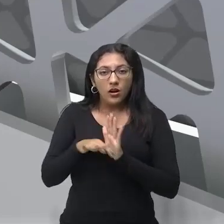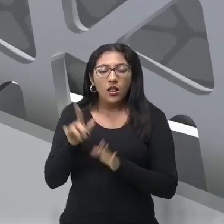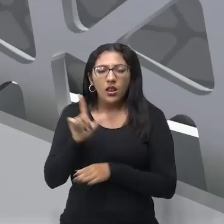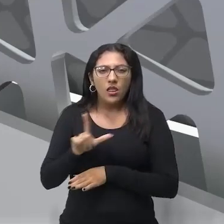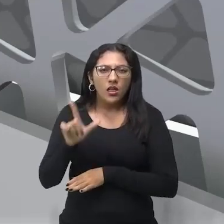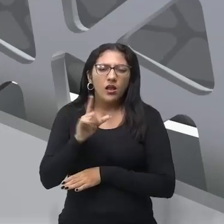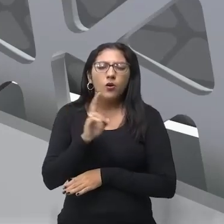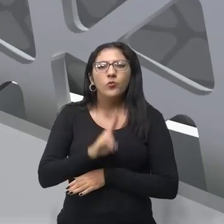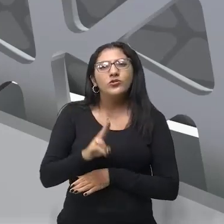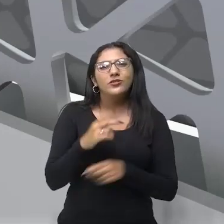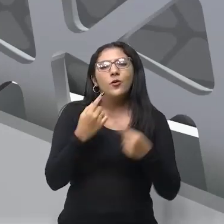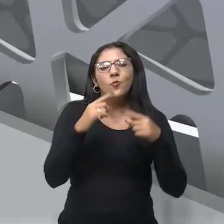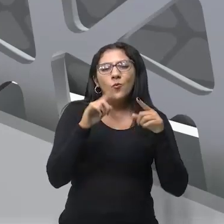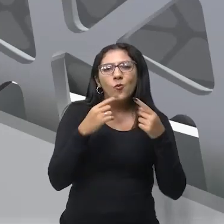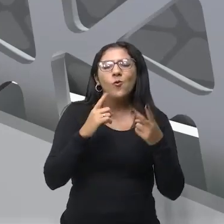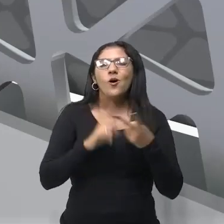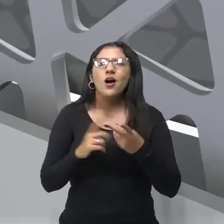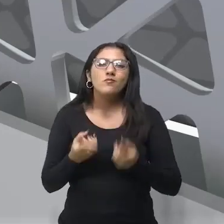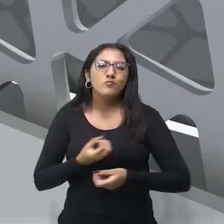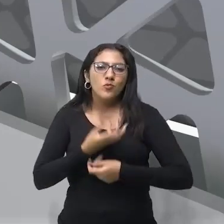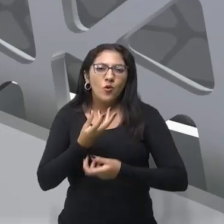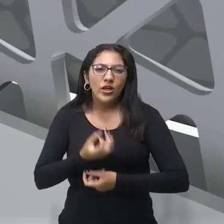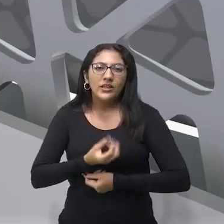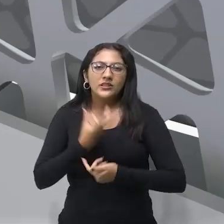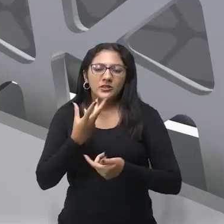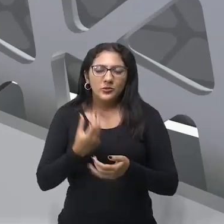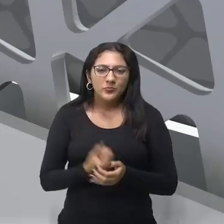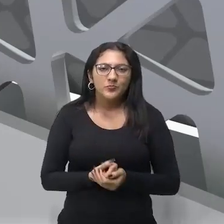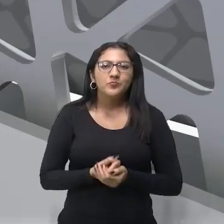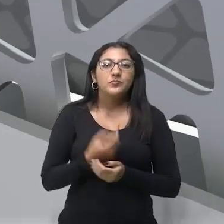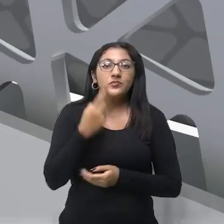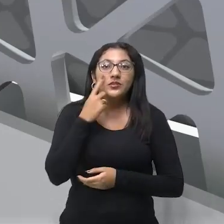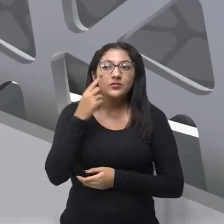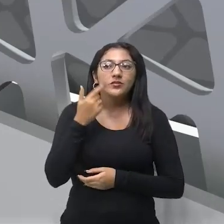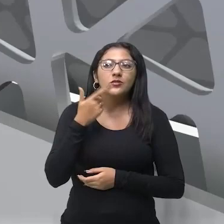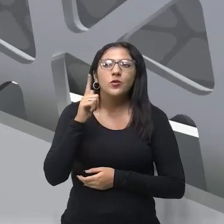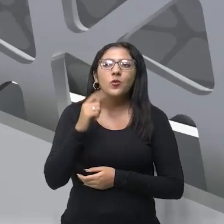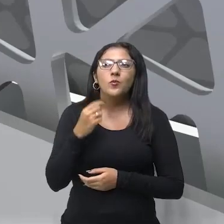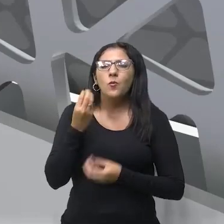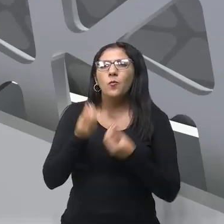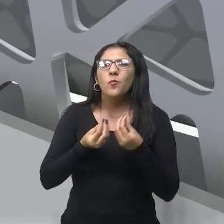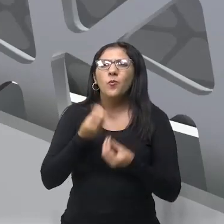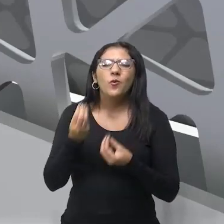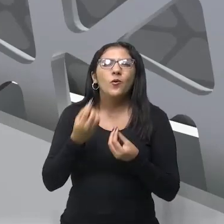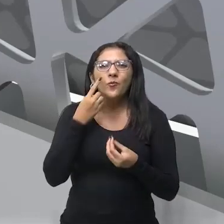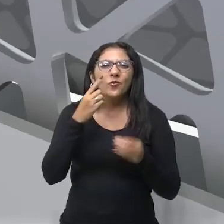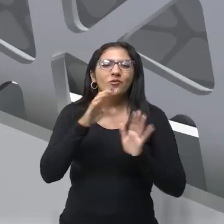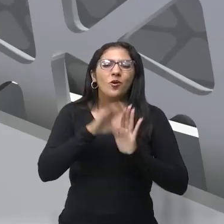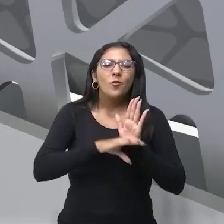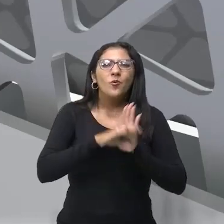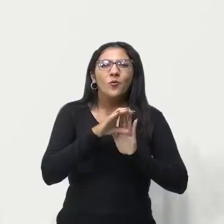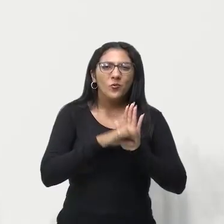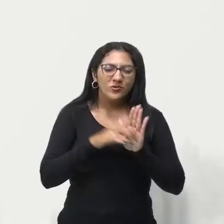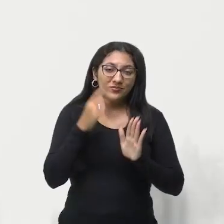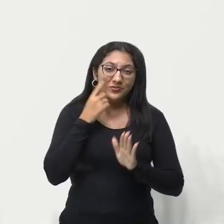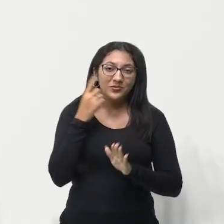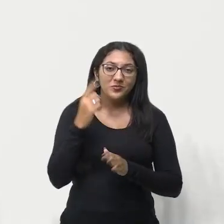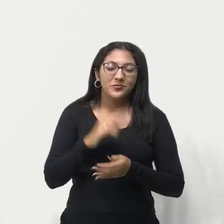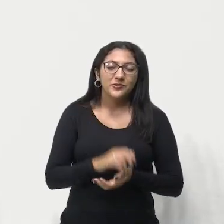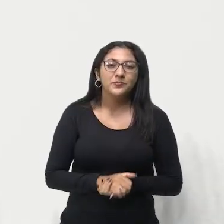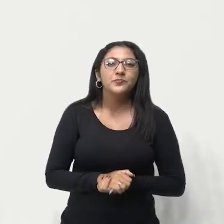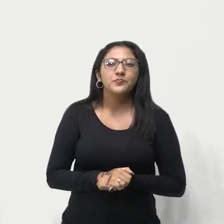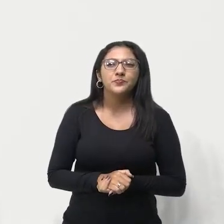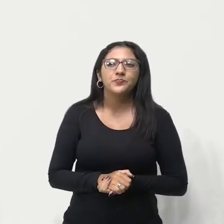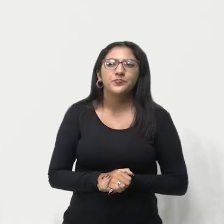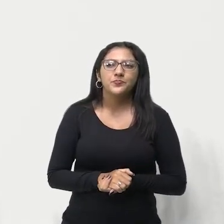universo literário, nas canções, nas poesias. Então, na próxima cartela, a gente tem justamente o